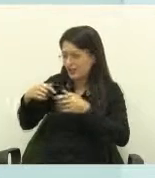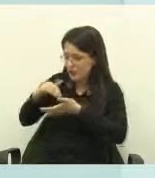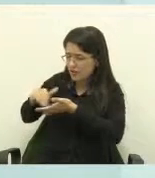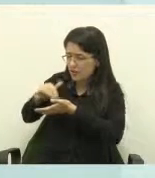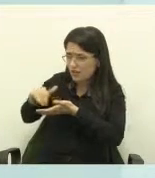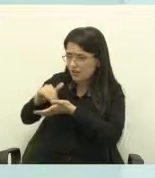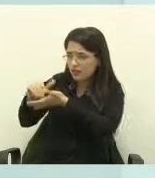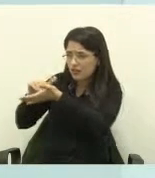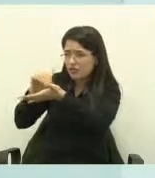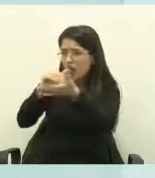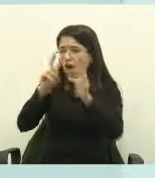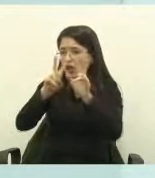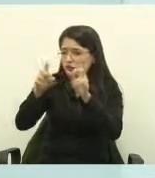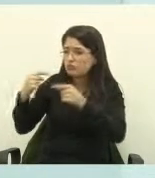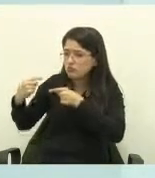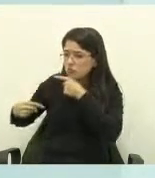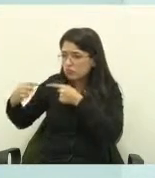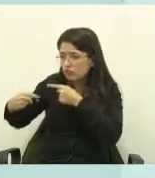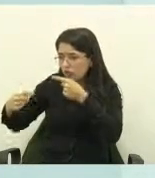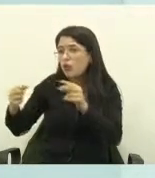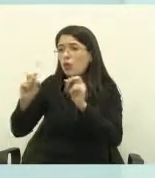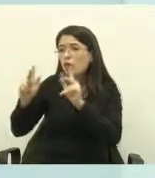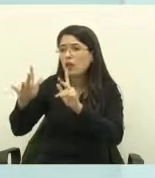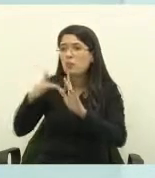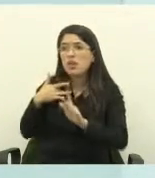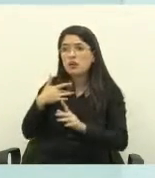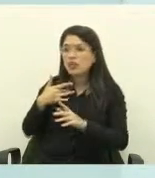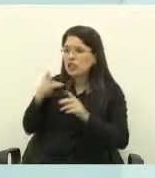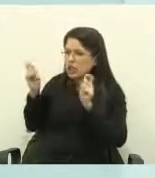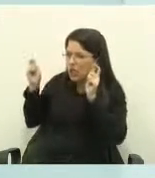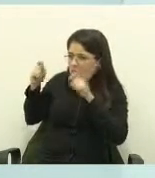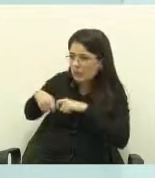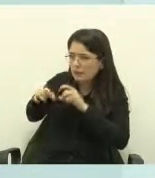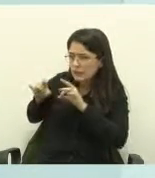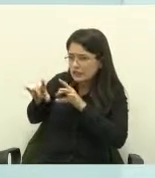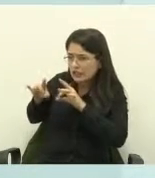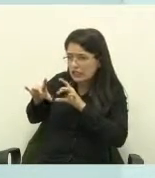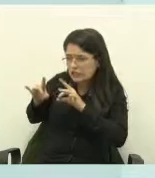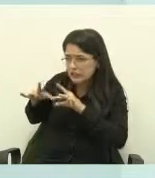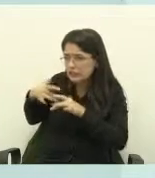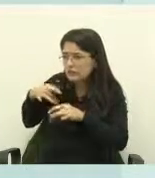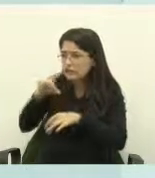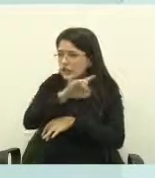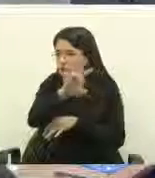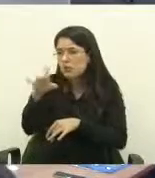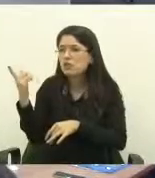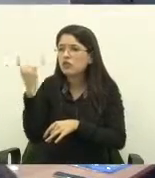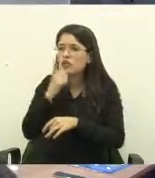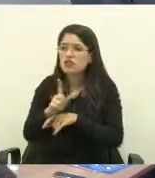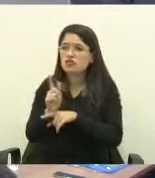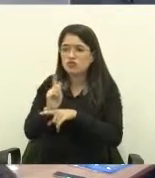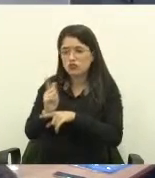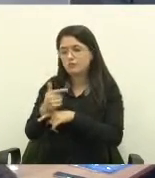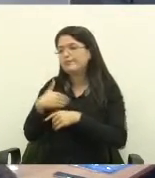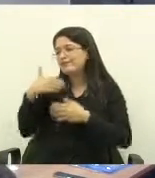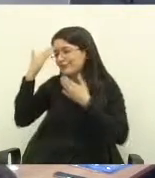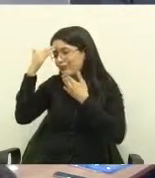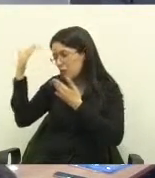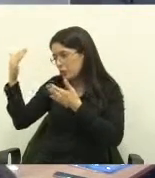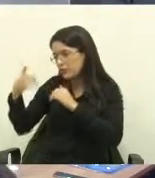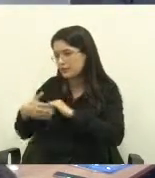ver a capacidade técnica do secretário para fazer uma boa gestão. Obrigado, senhor presidente. Com a palavra o